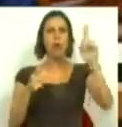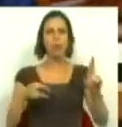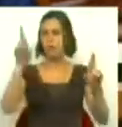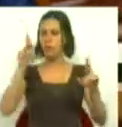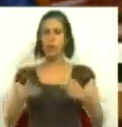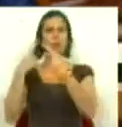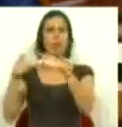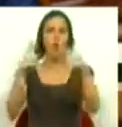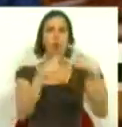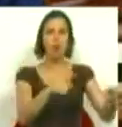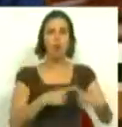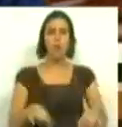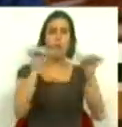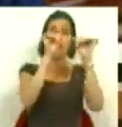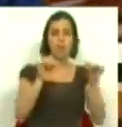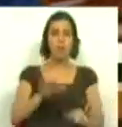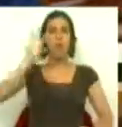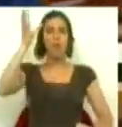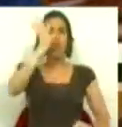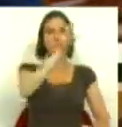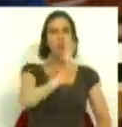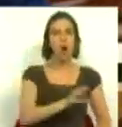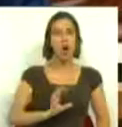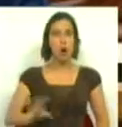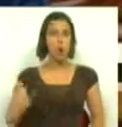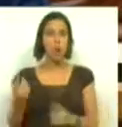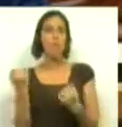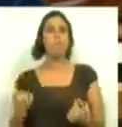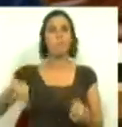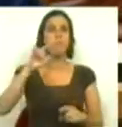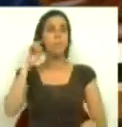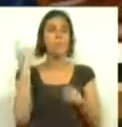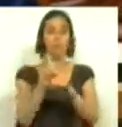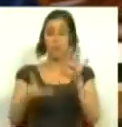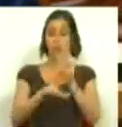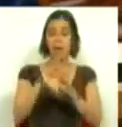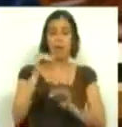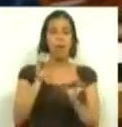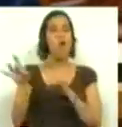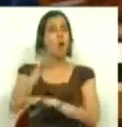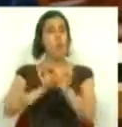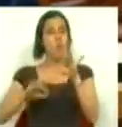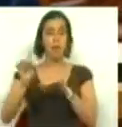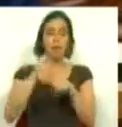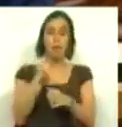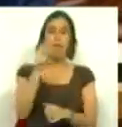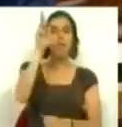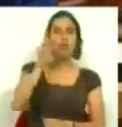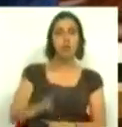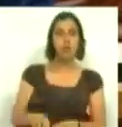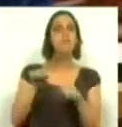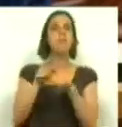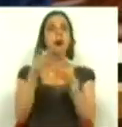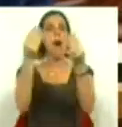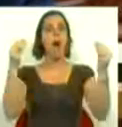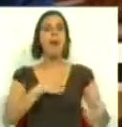tarifária entre sistemas e entre regiões. O incumprimento das exigências legais e comunitárias em matéria tarifária,